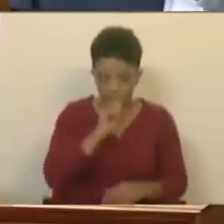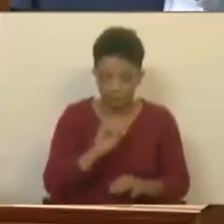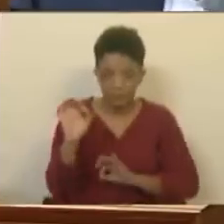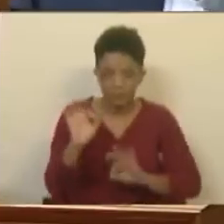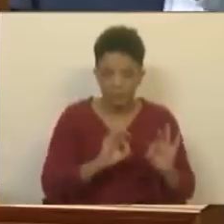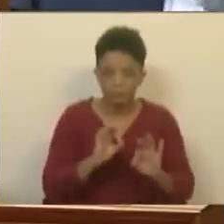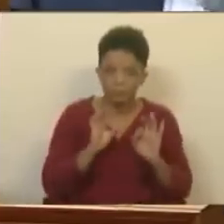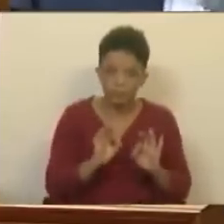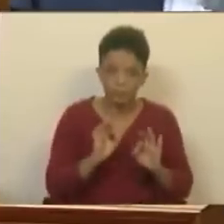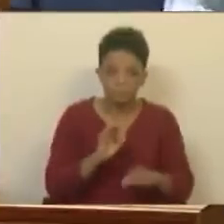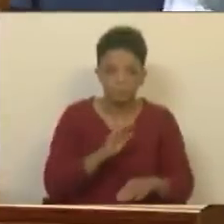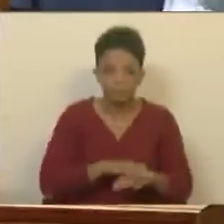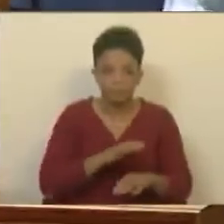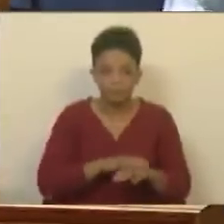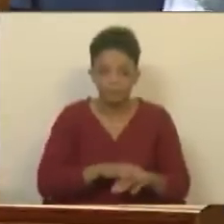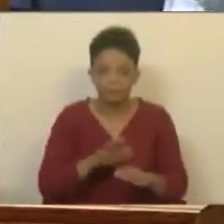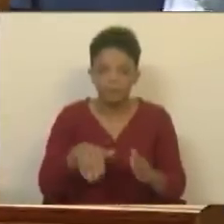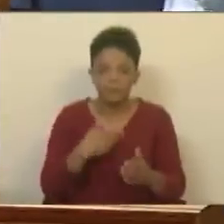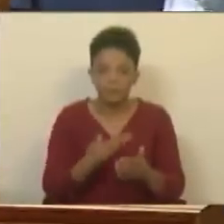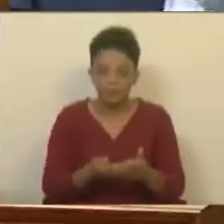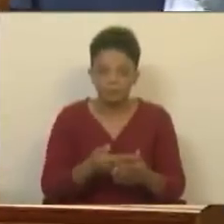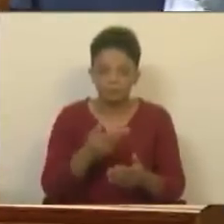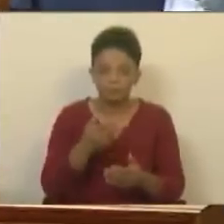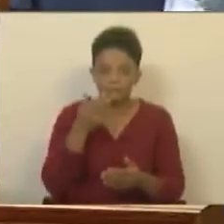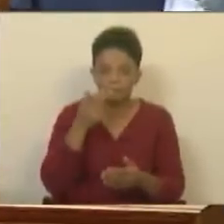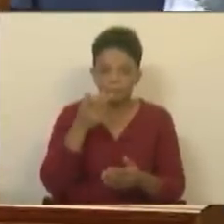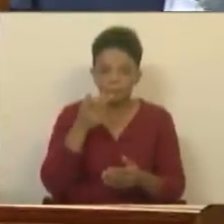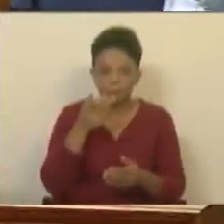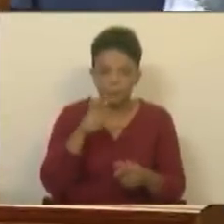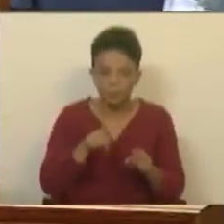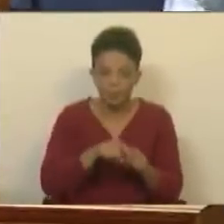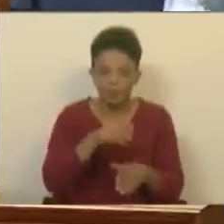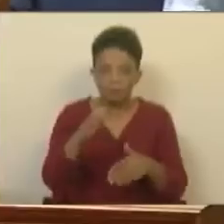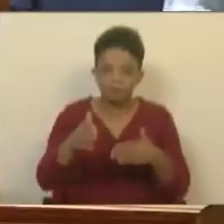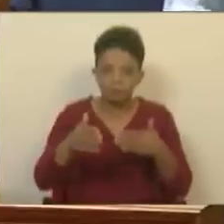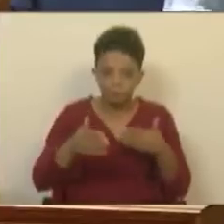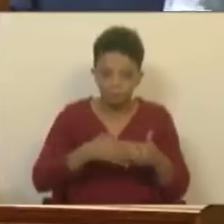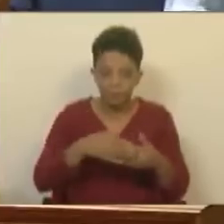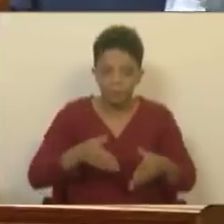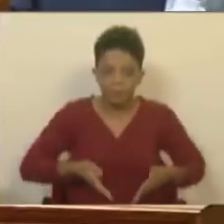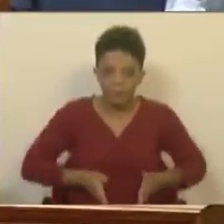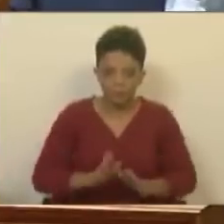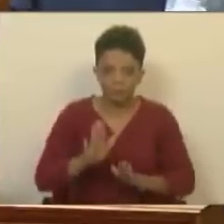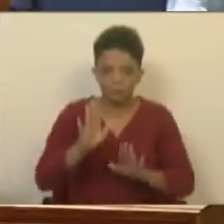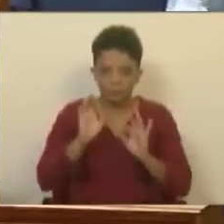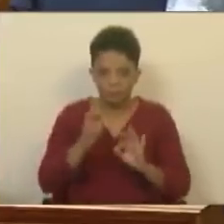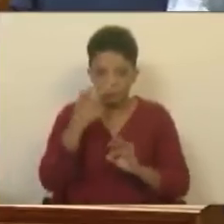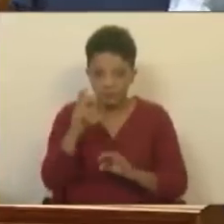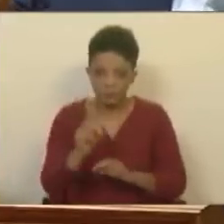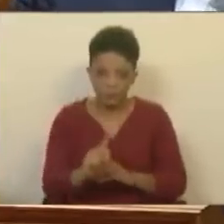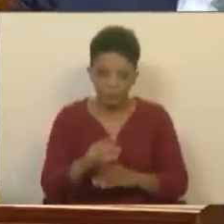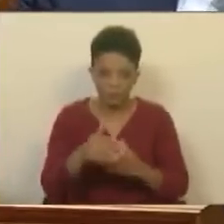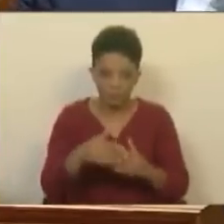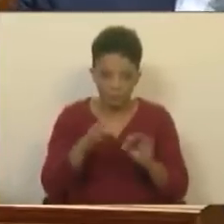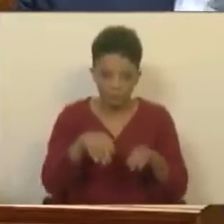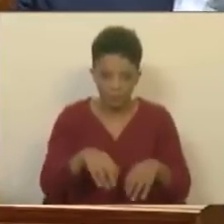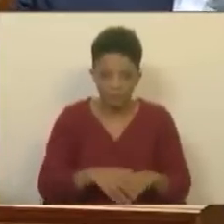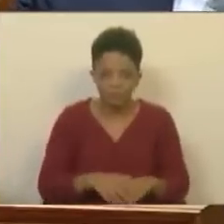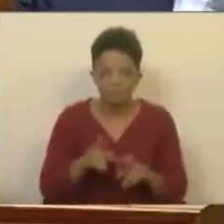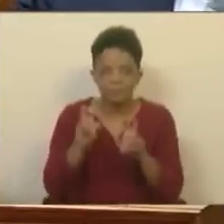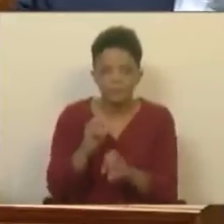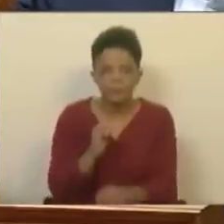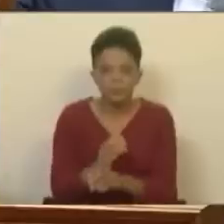se prepara efetivamente para tornar definitivo esta encerramento das maternidades gostava de trazer aqui um outro tema que temos